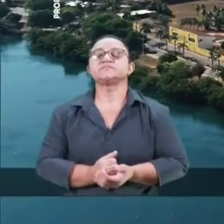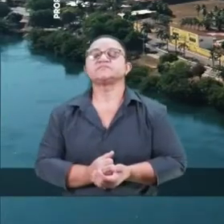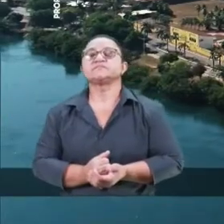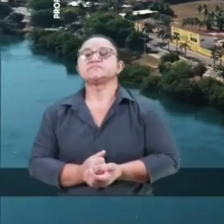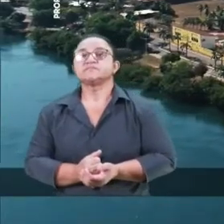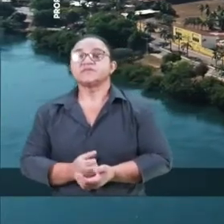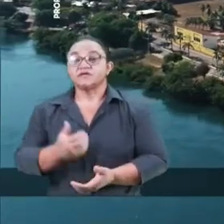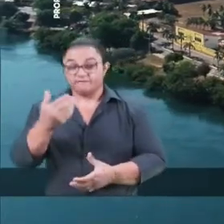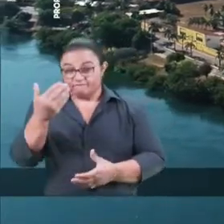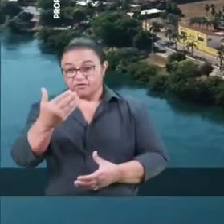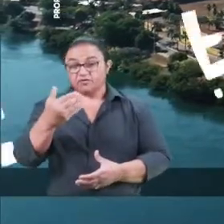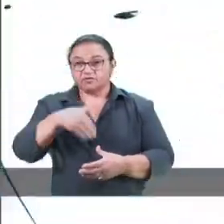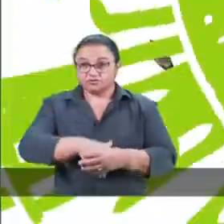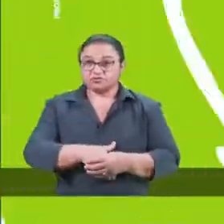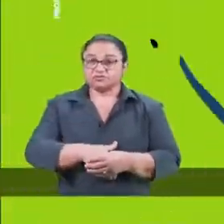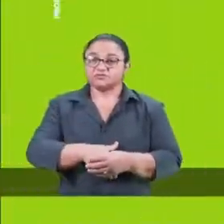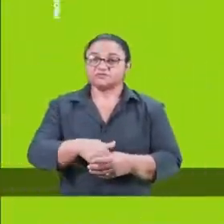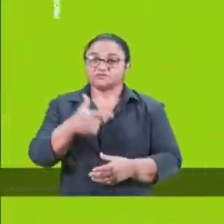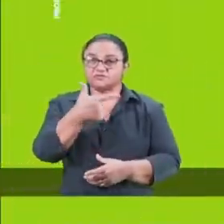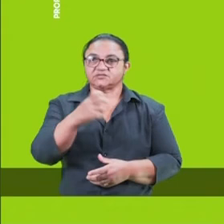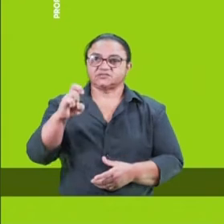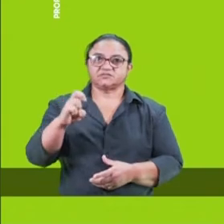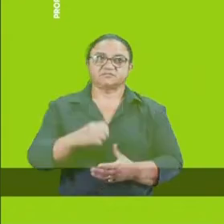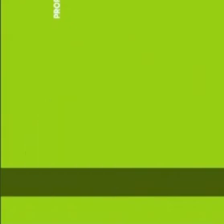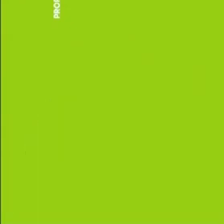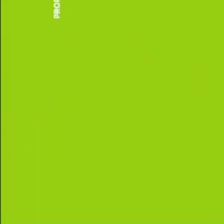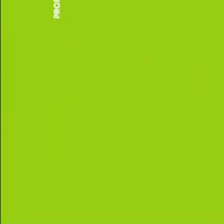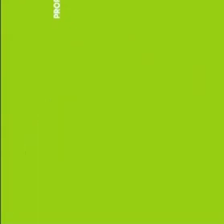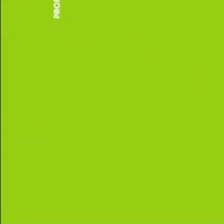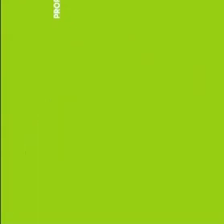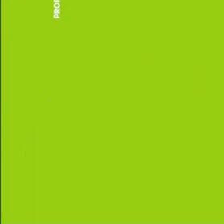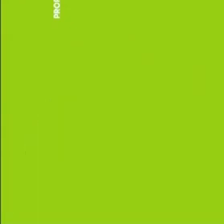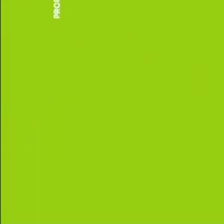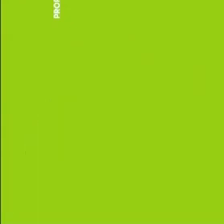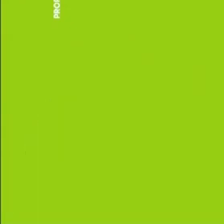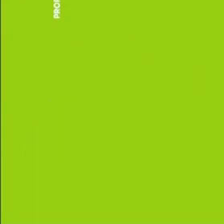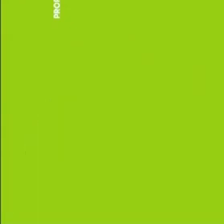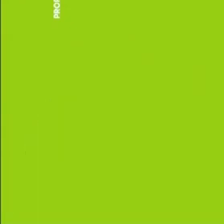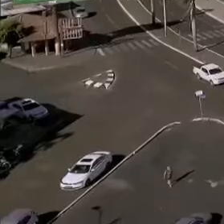crescendo. Vote 25!